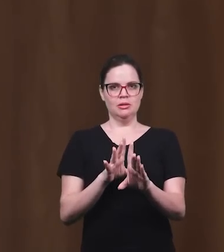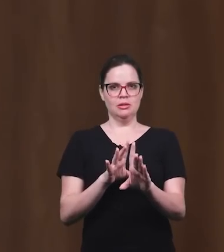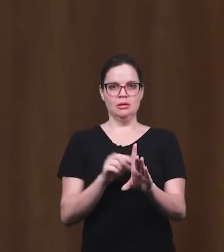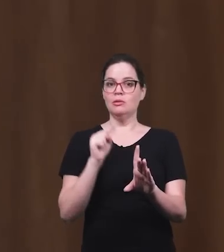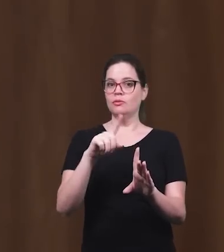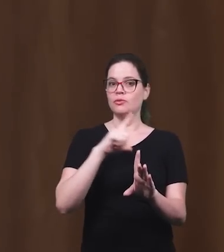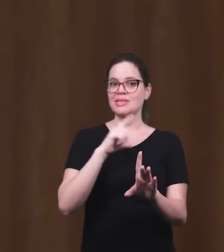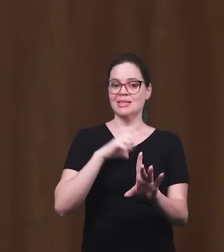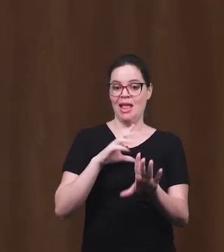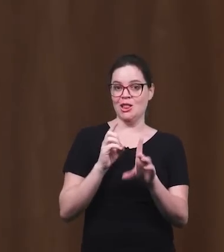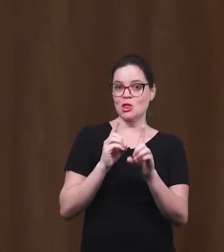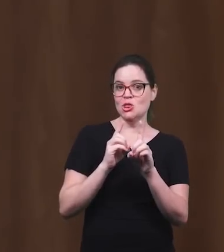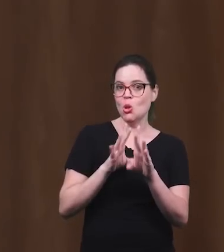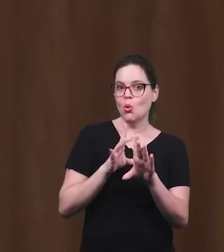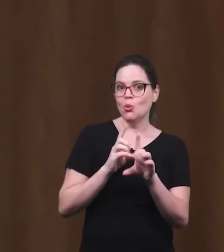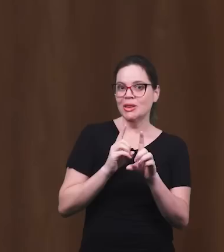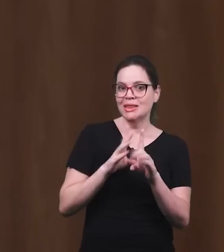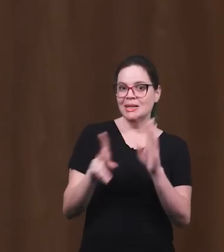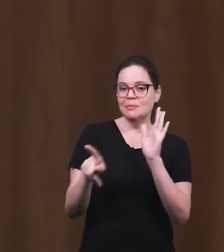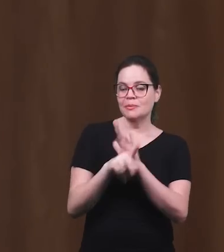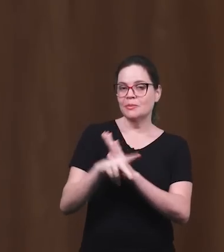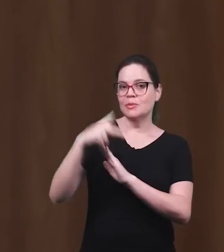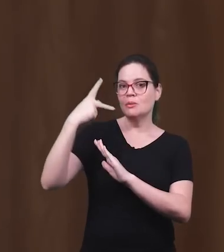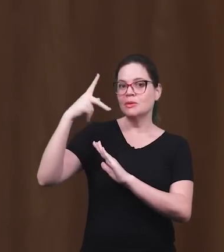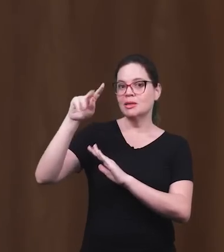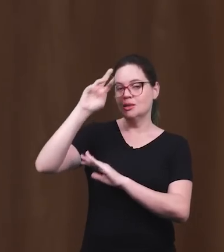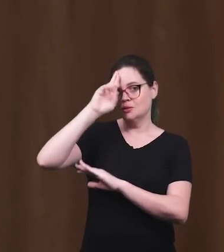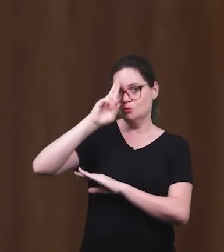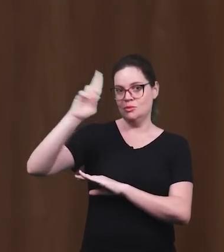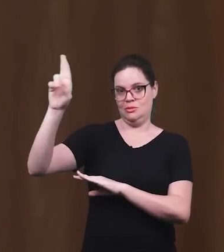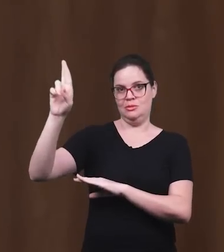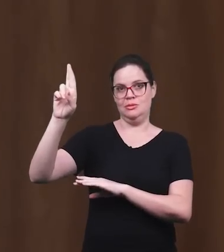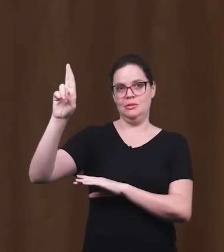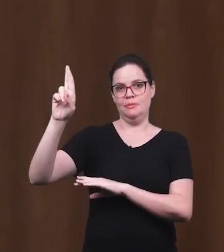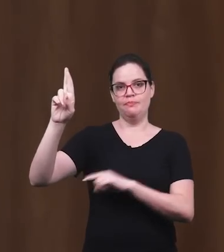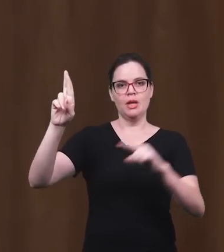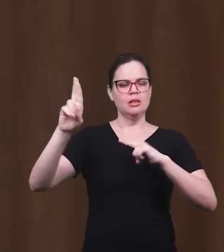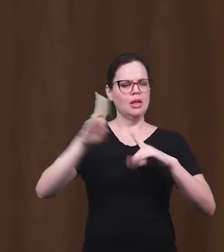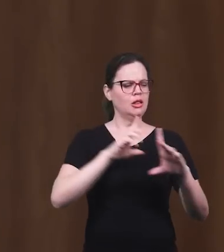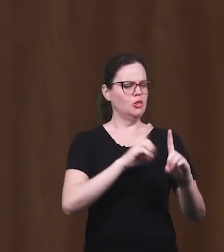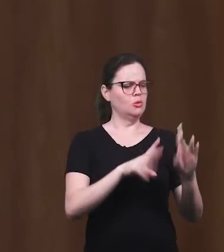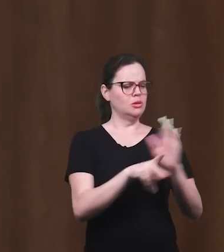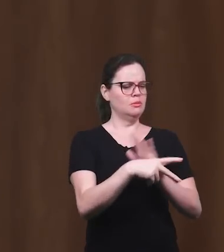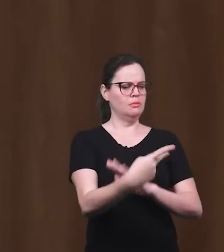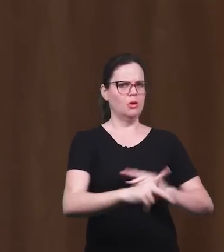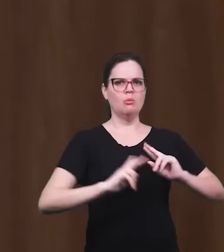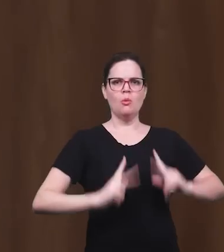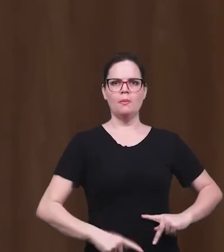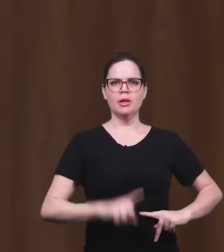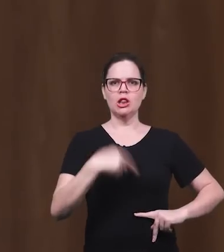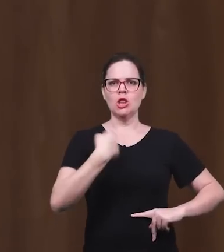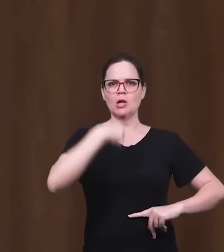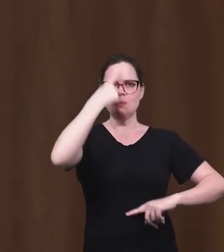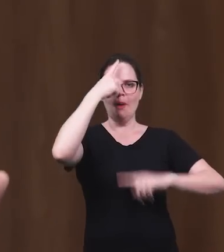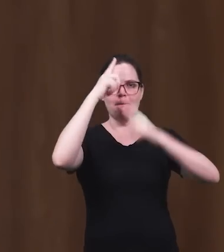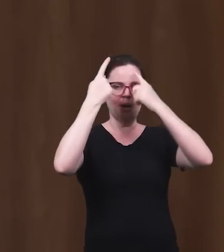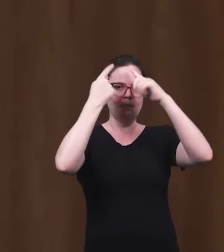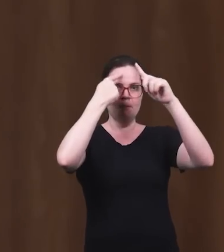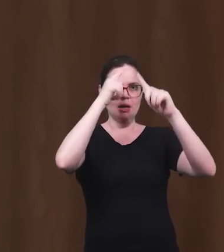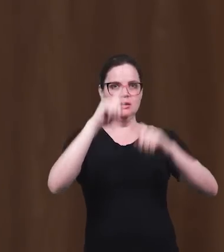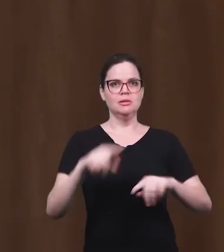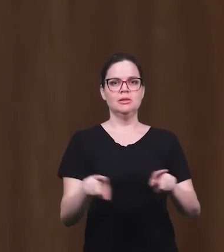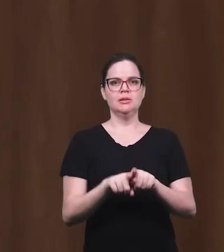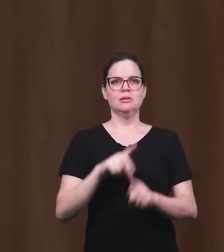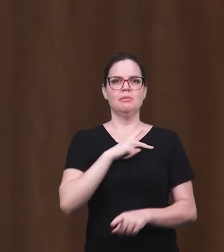tem a sã doutrina, que é a doutrina que vem do Senhor. Jesus fala de doutrinas humanas, que são invenções